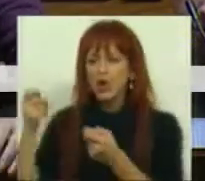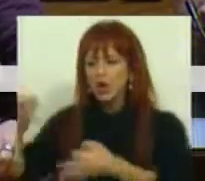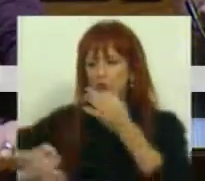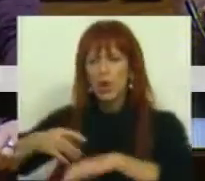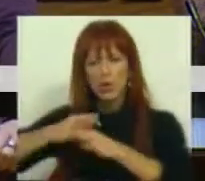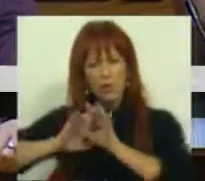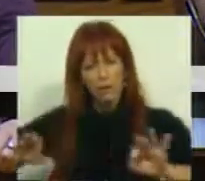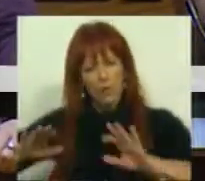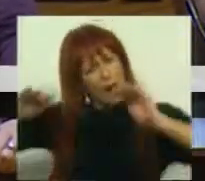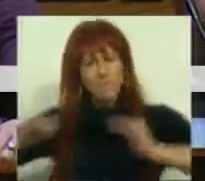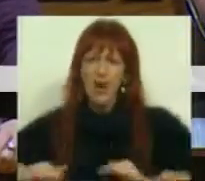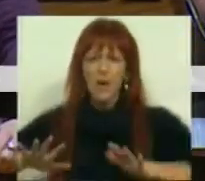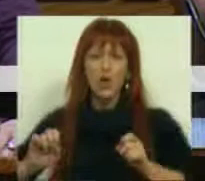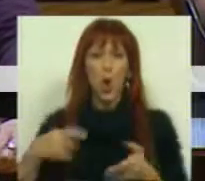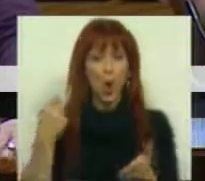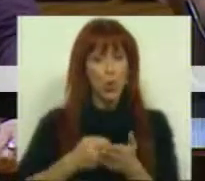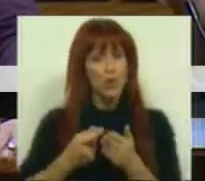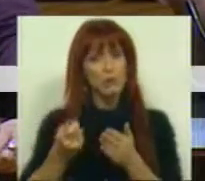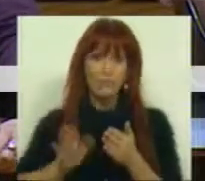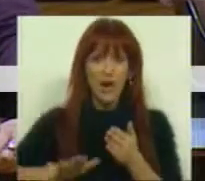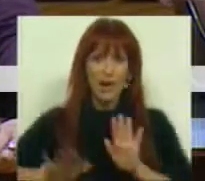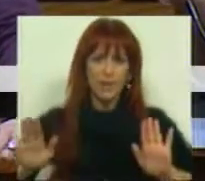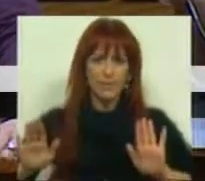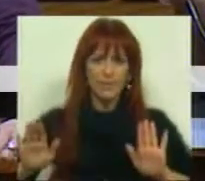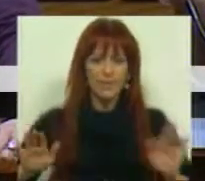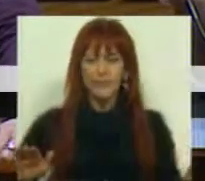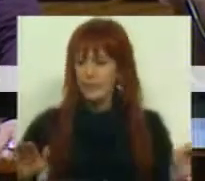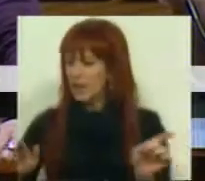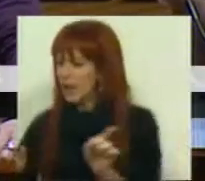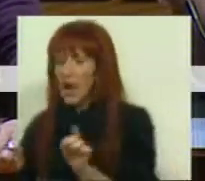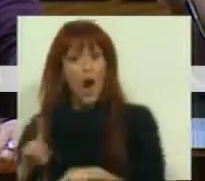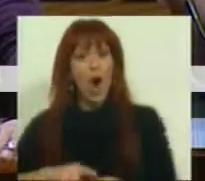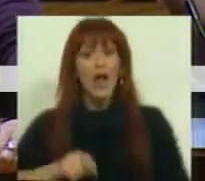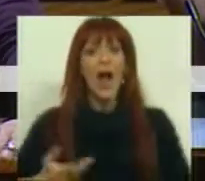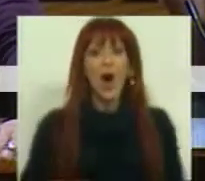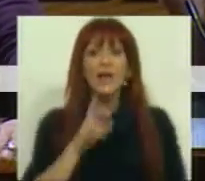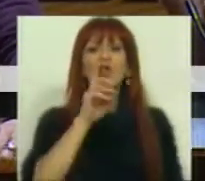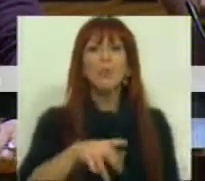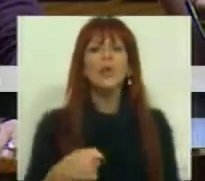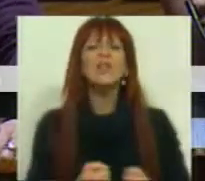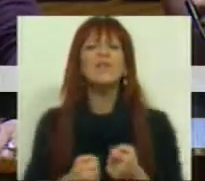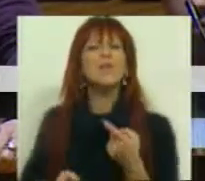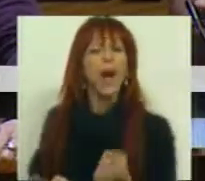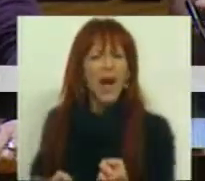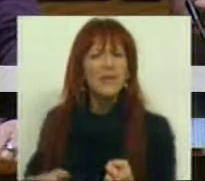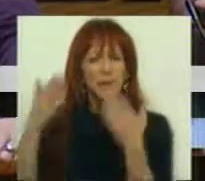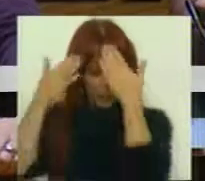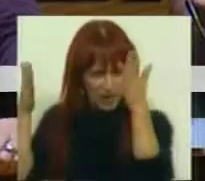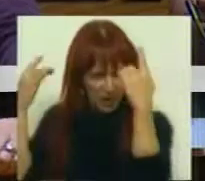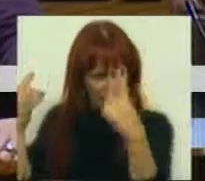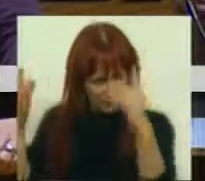menos formal, quer pelos custos mais baixos. E, portanto, é hora de responder a este desafio da